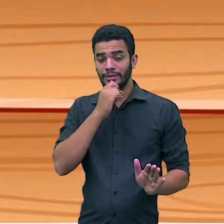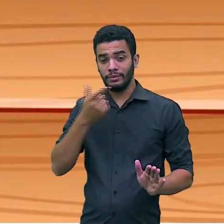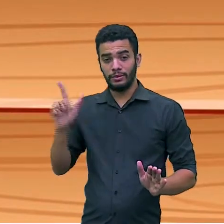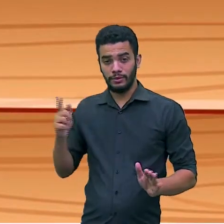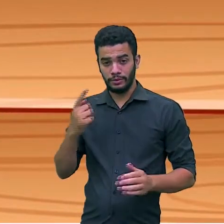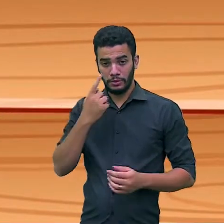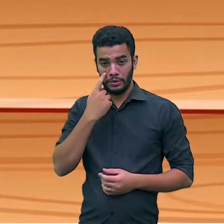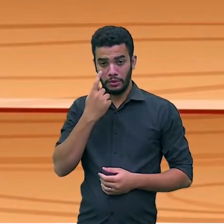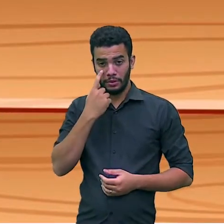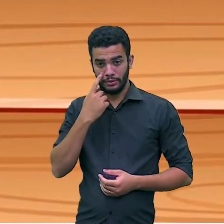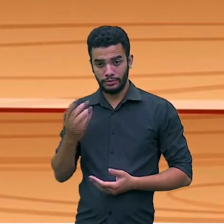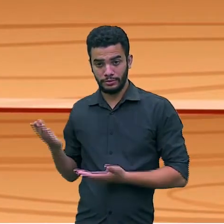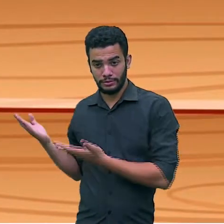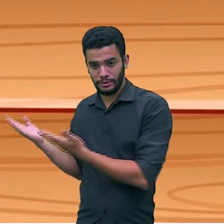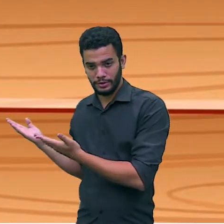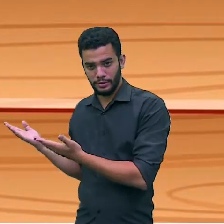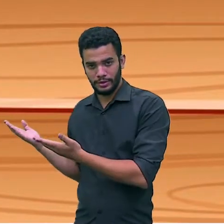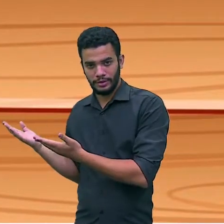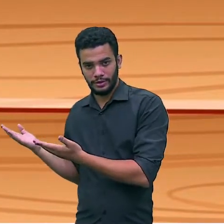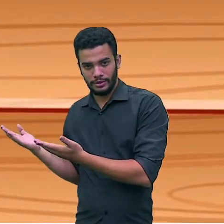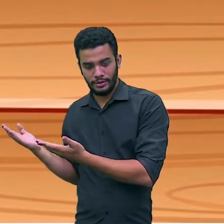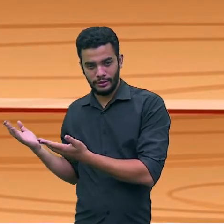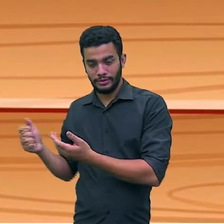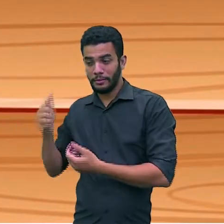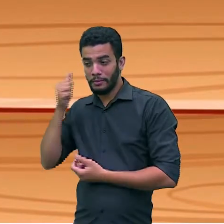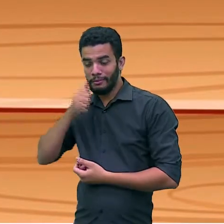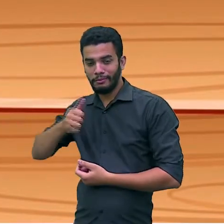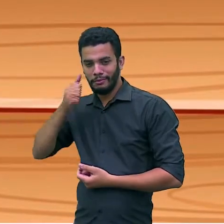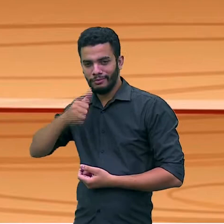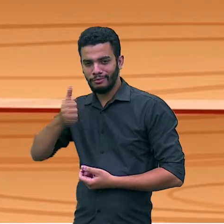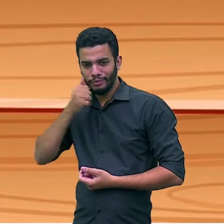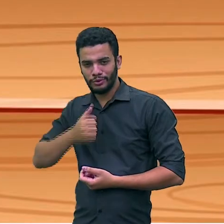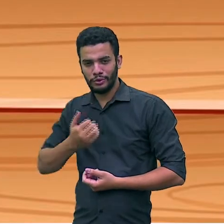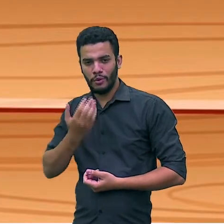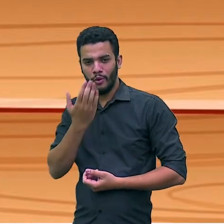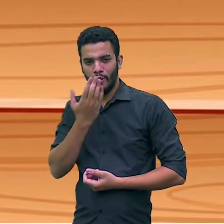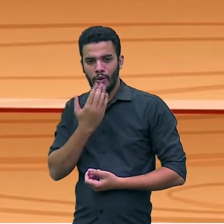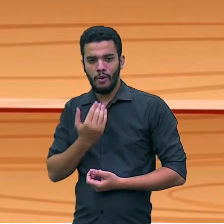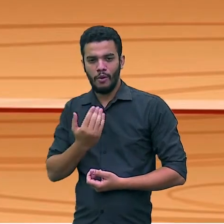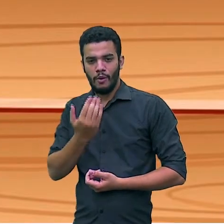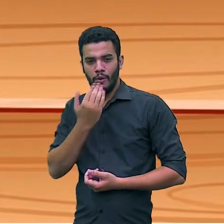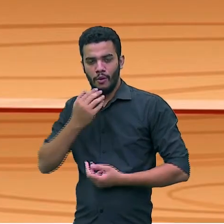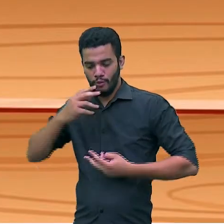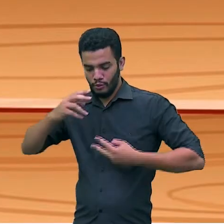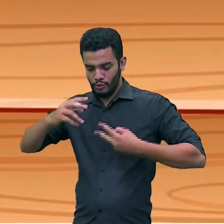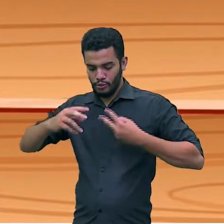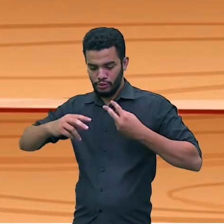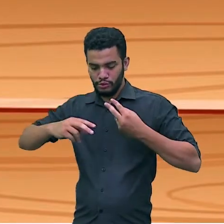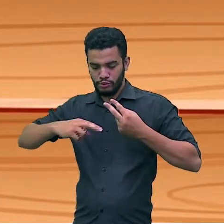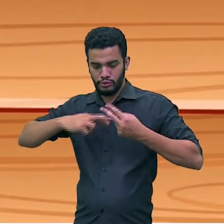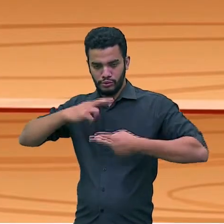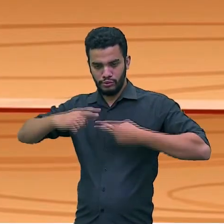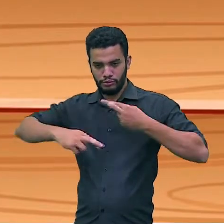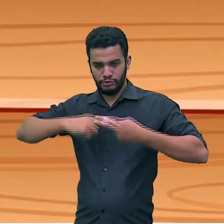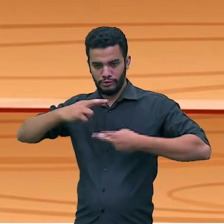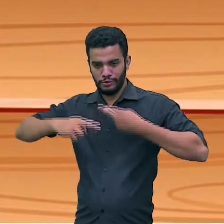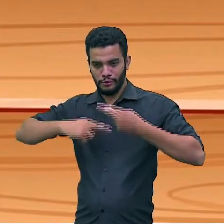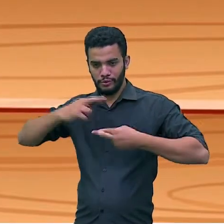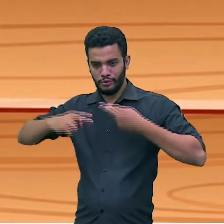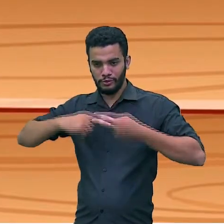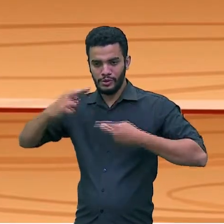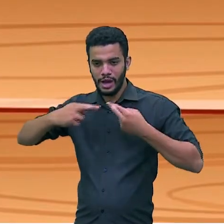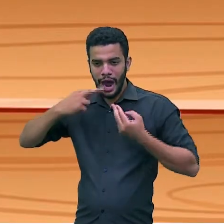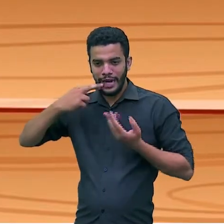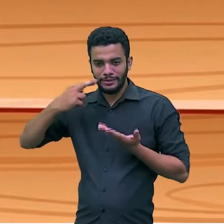Olha isso aqui. Camille come a macarronada. O verbo come indica ação que acontece